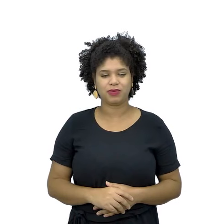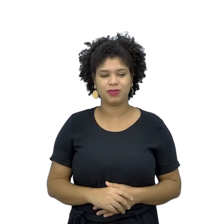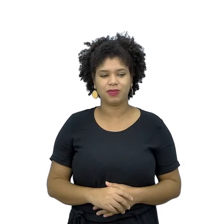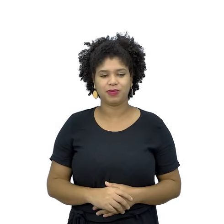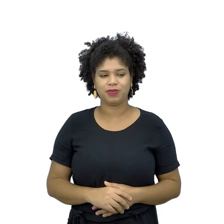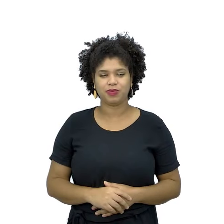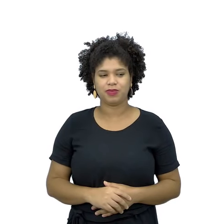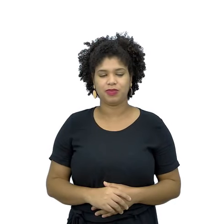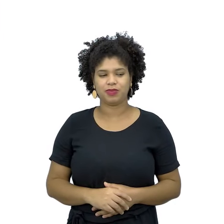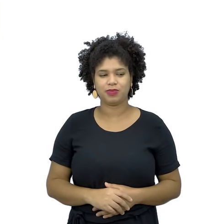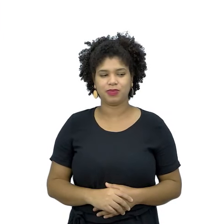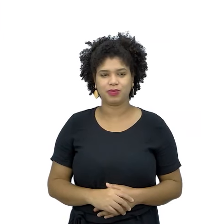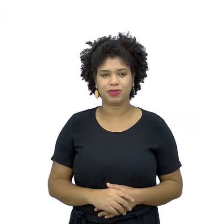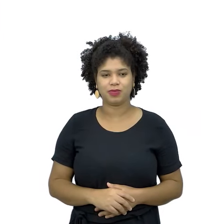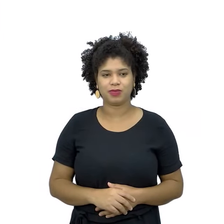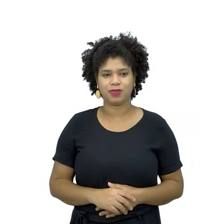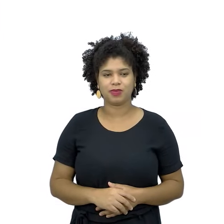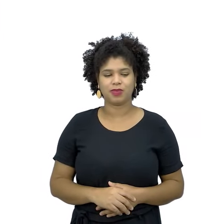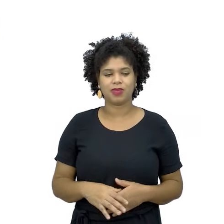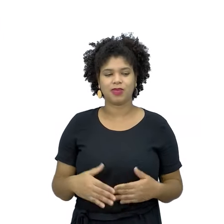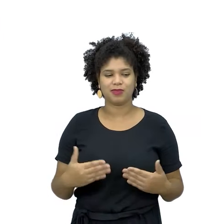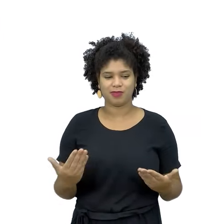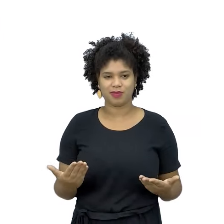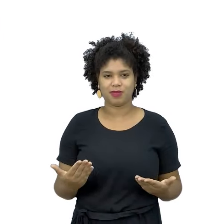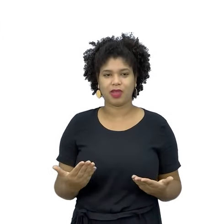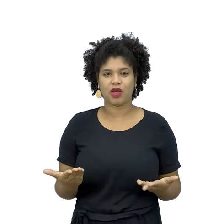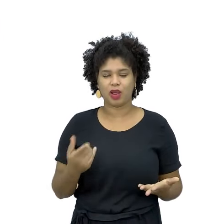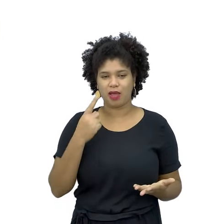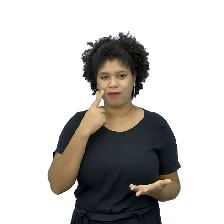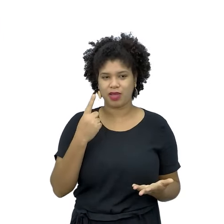Bora lá. Então,